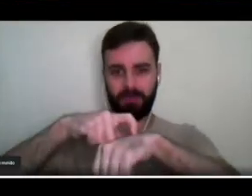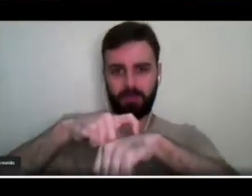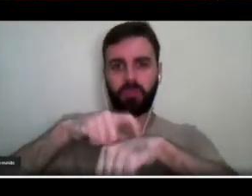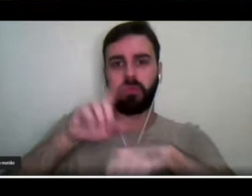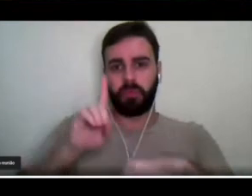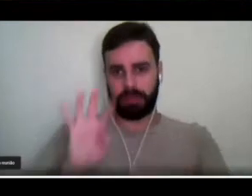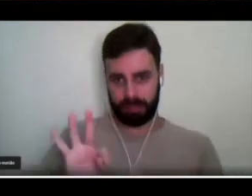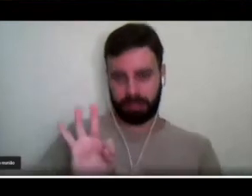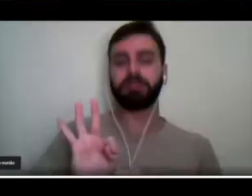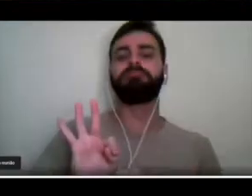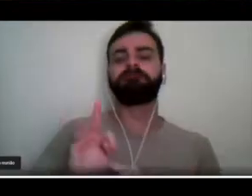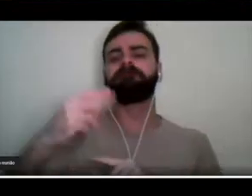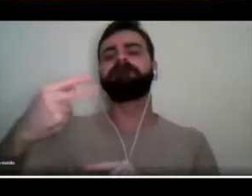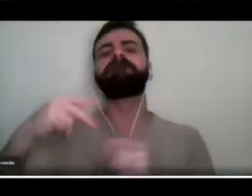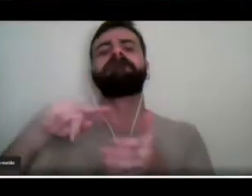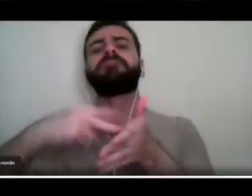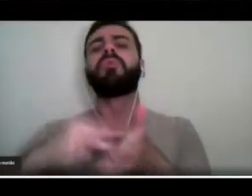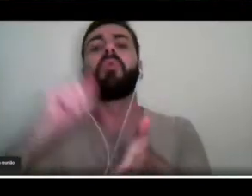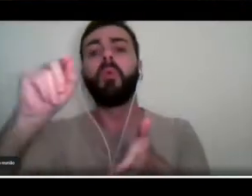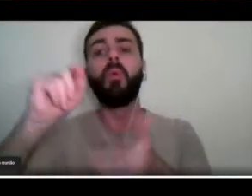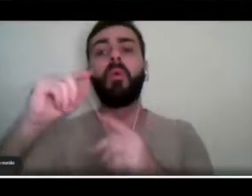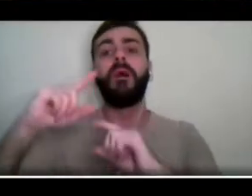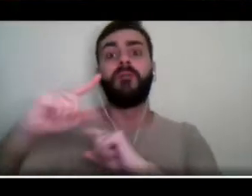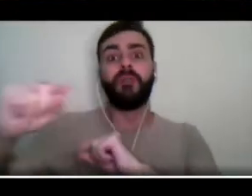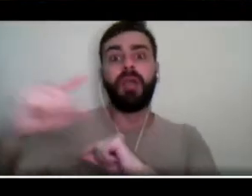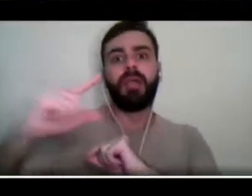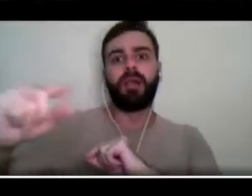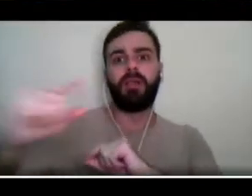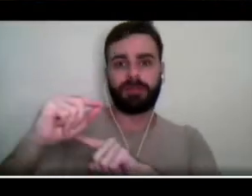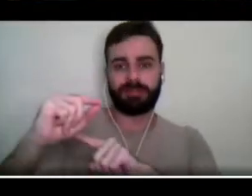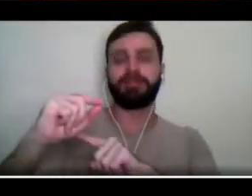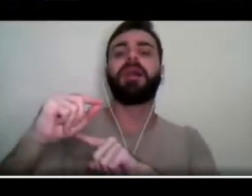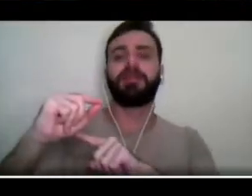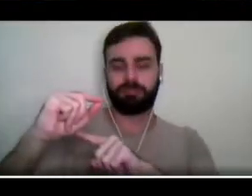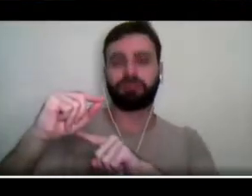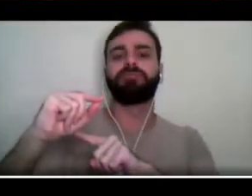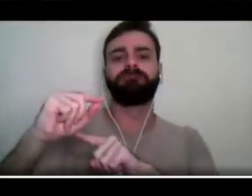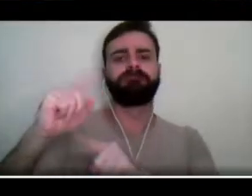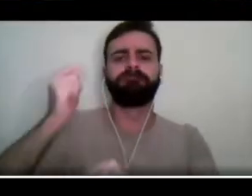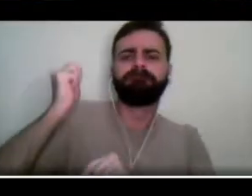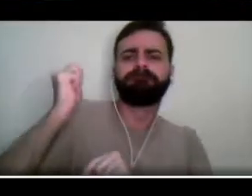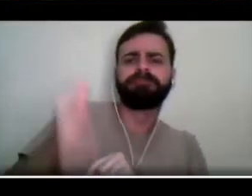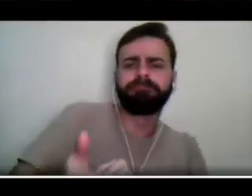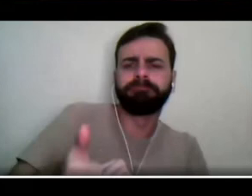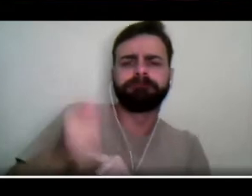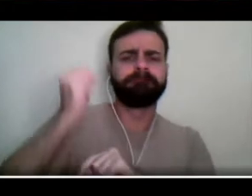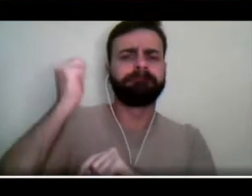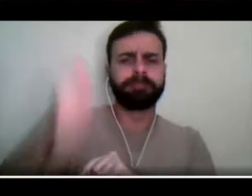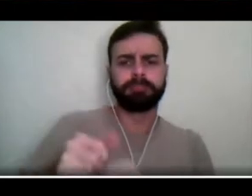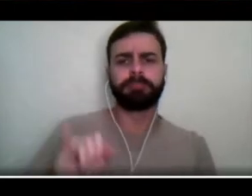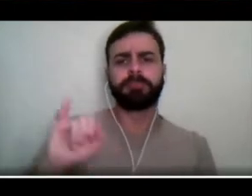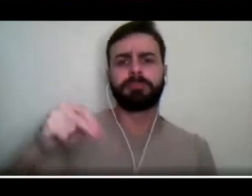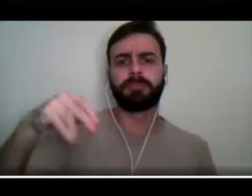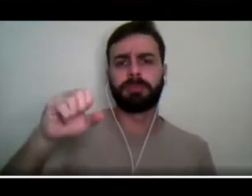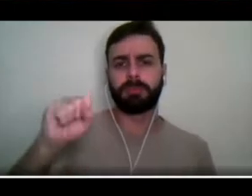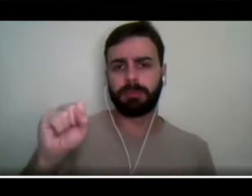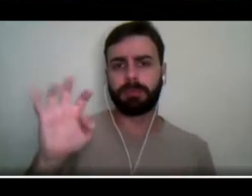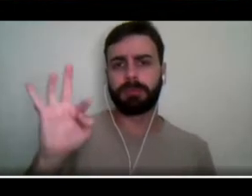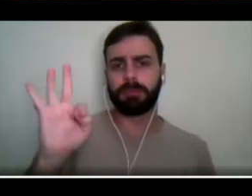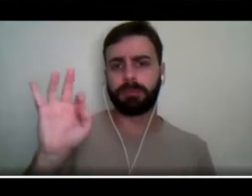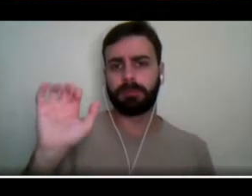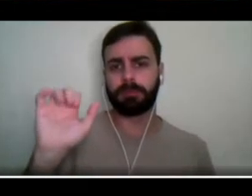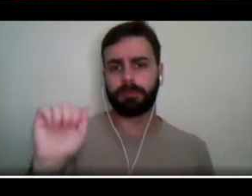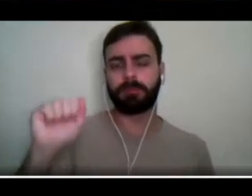é a velocidade, o vetor velocidade, que é a velocidade instantânea. Então, se você for nesse desenho aqui,